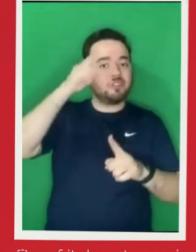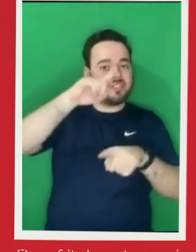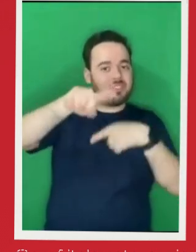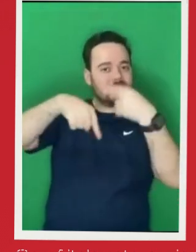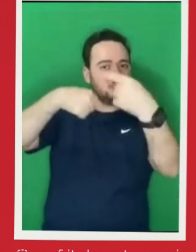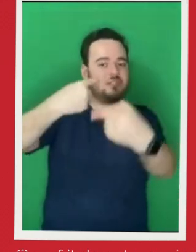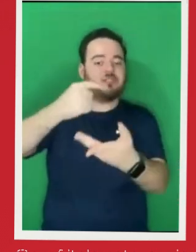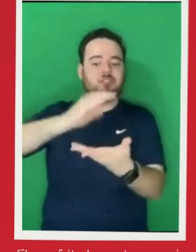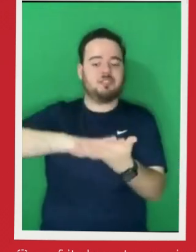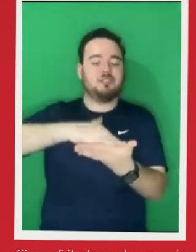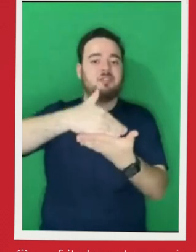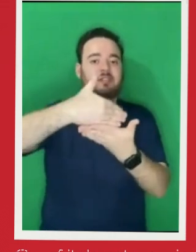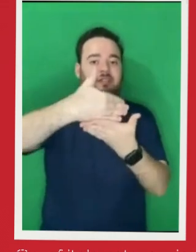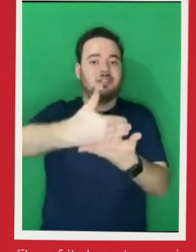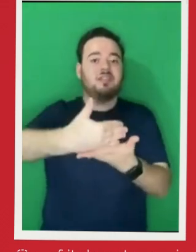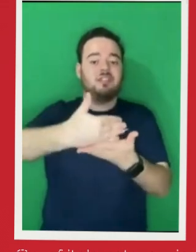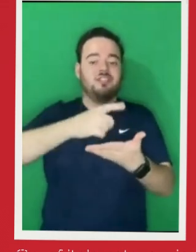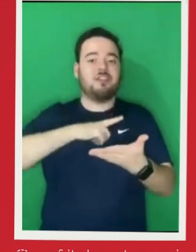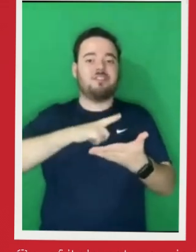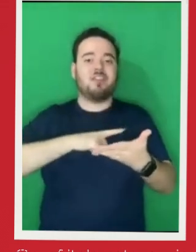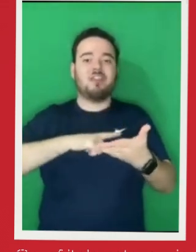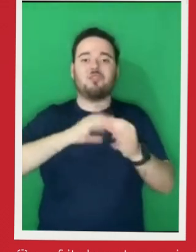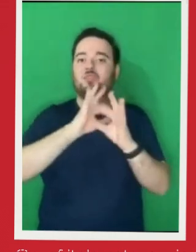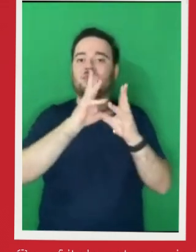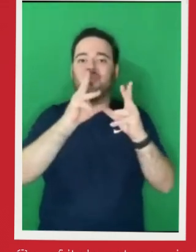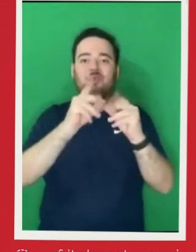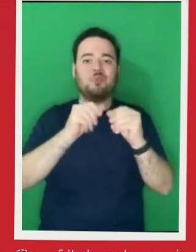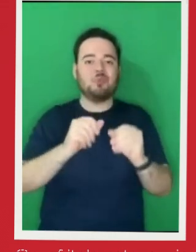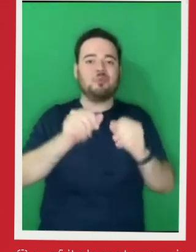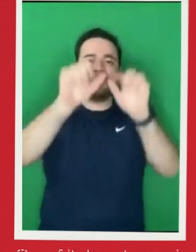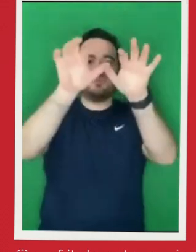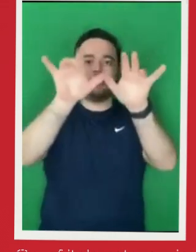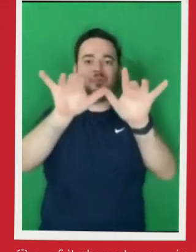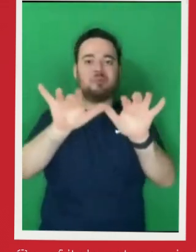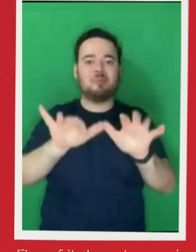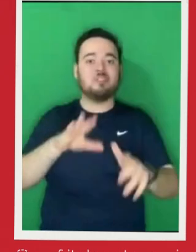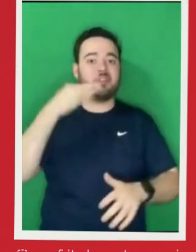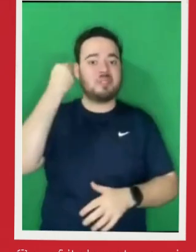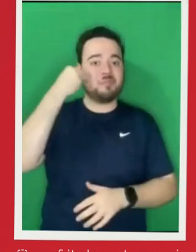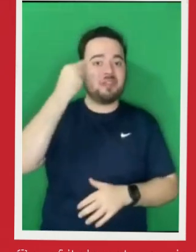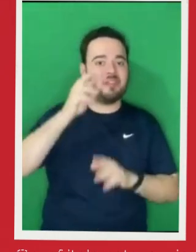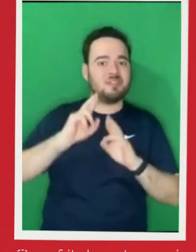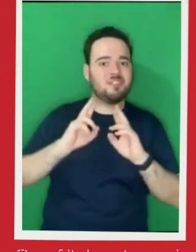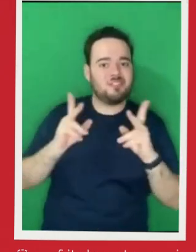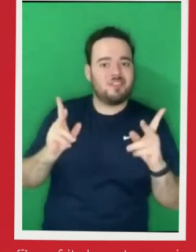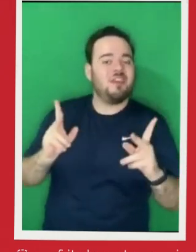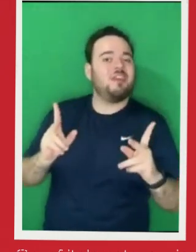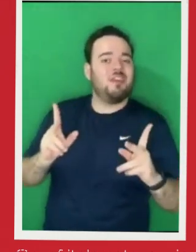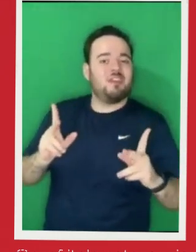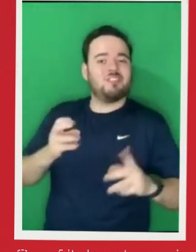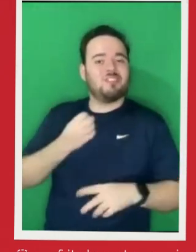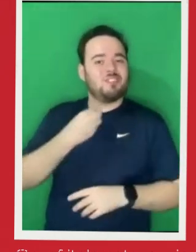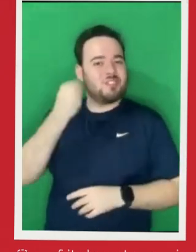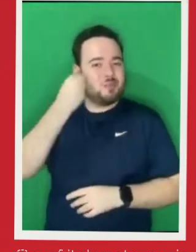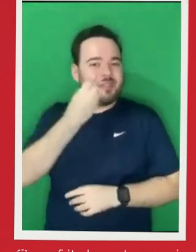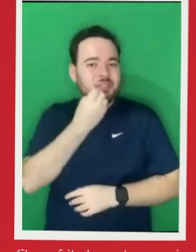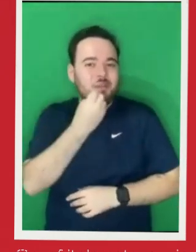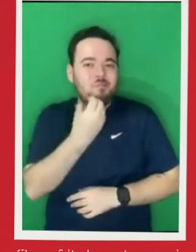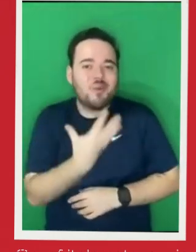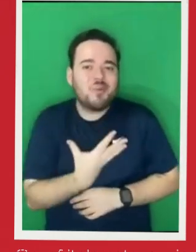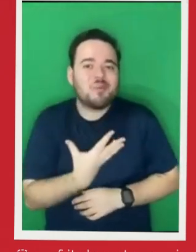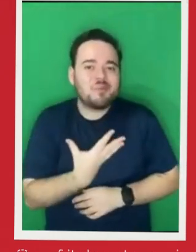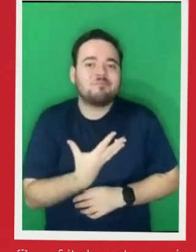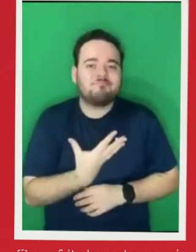dia seguinte de ligar o computador, já tendo algo na tela, já é uma experiência muito diferente daquela do primeiro dia em que estava